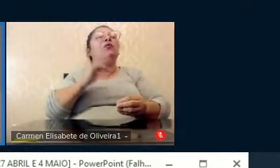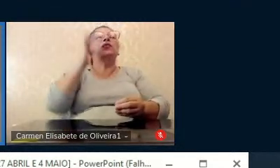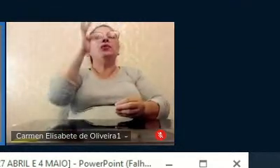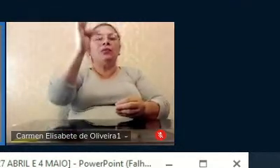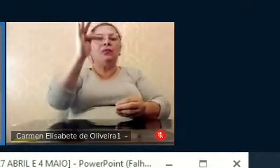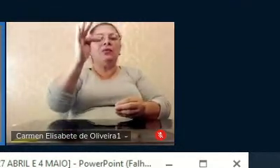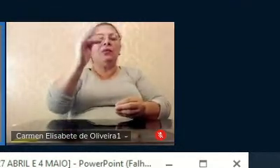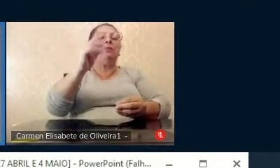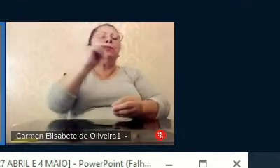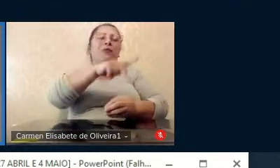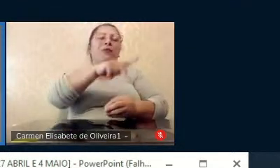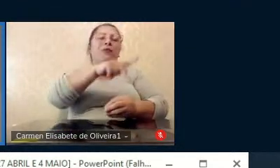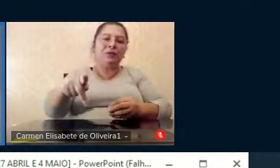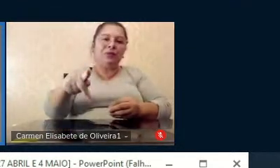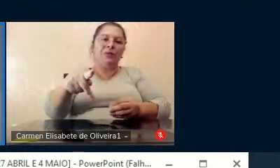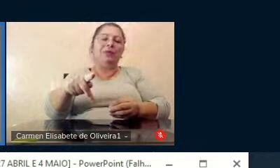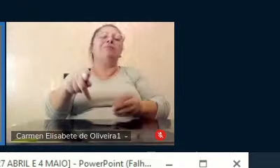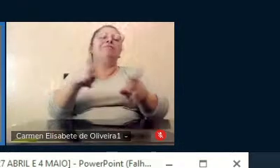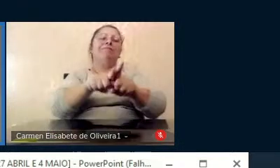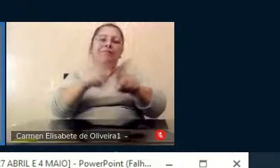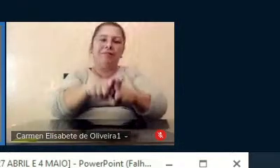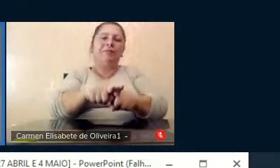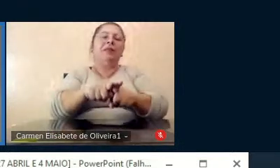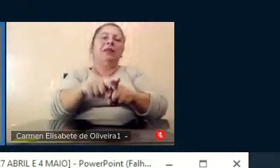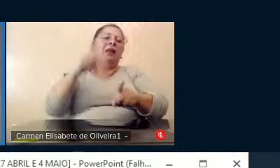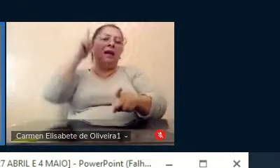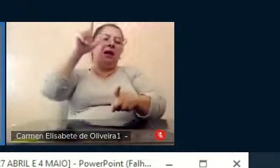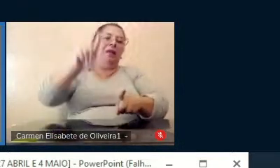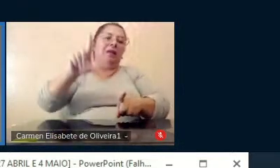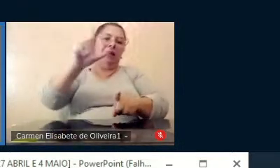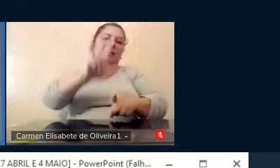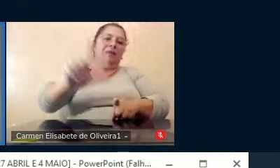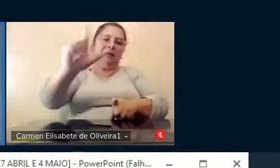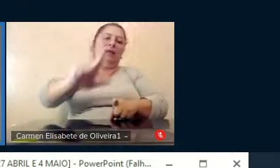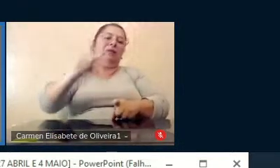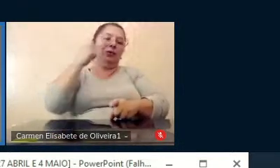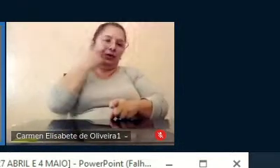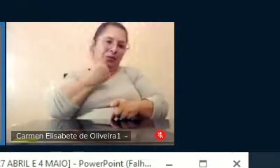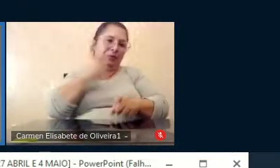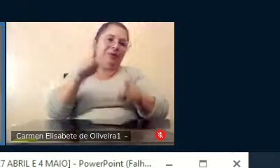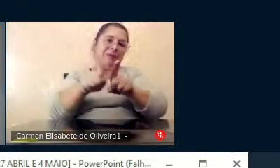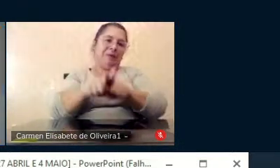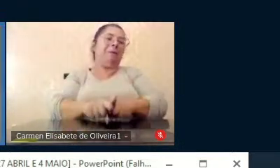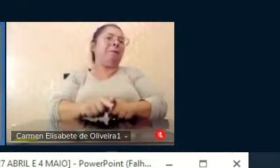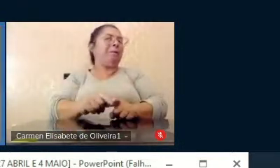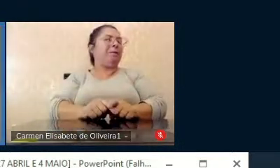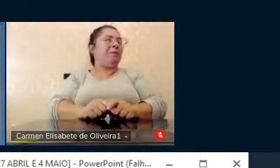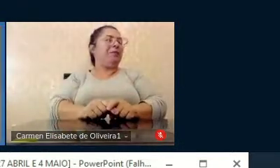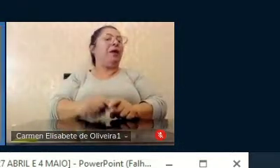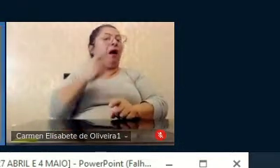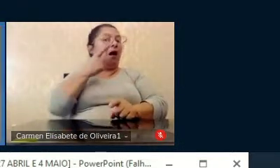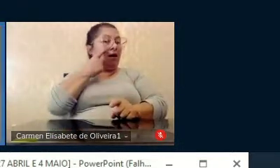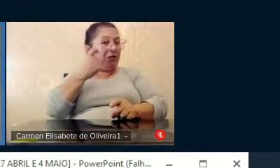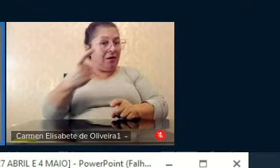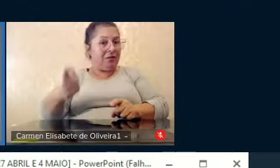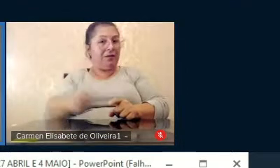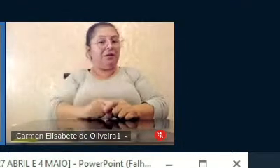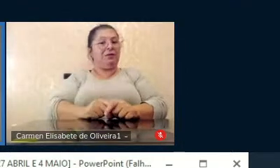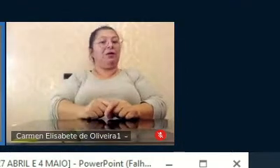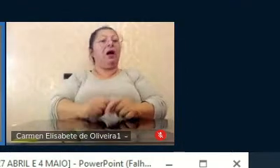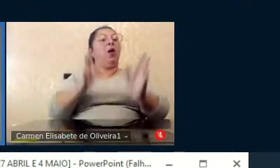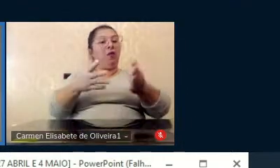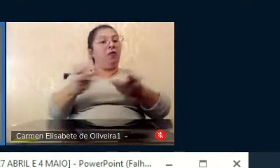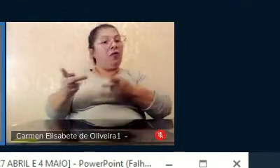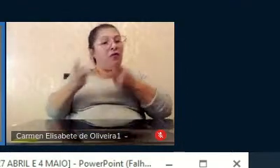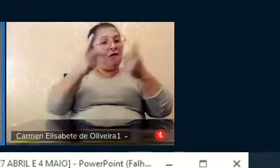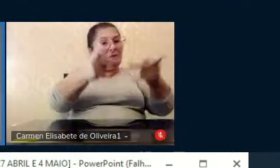da área de literatura surda também. Então, é bastante interessante isso. Eu vou convidar a Jane para abrir a câmera,